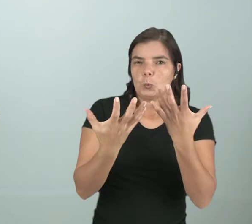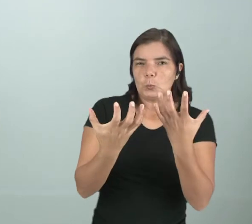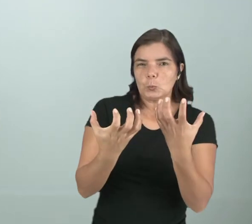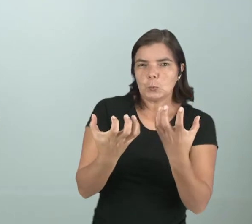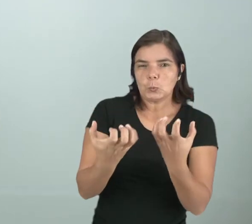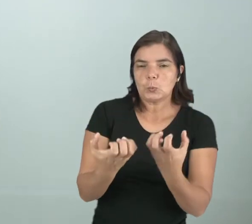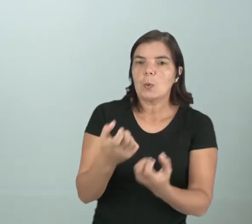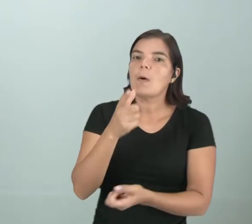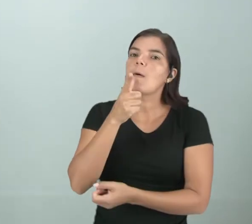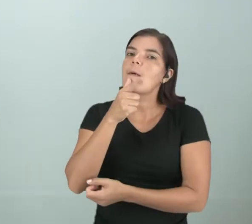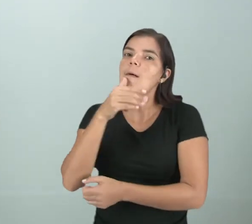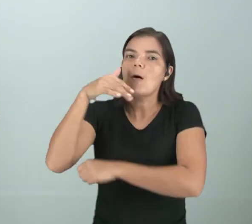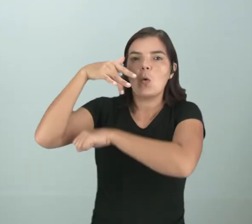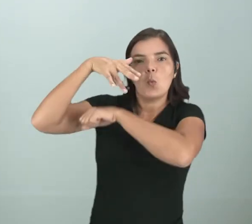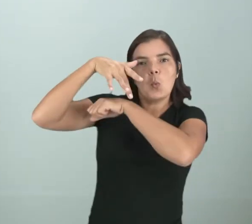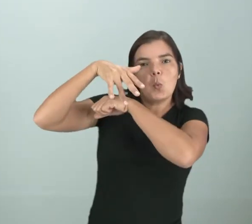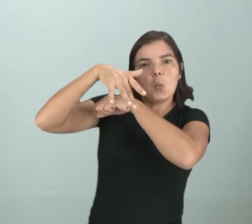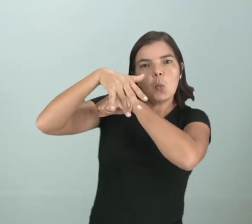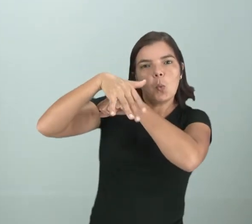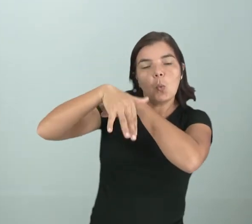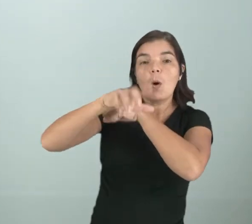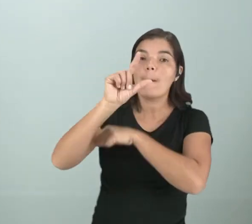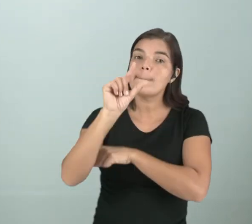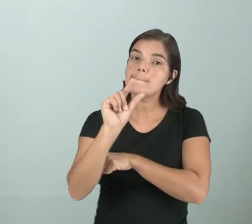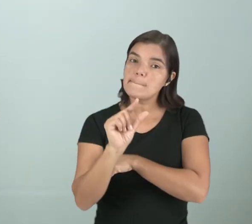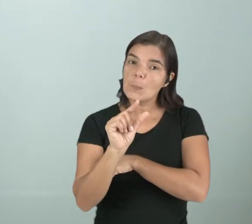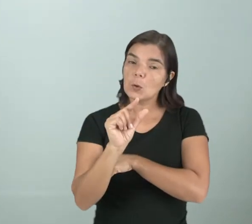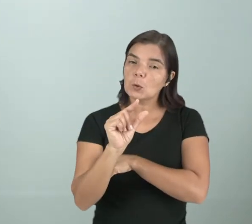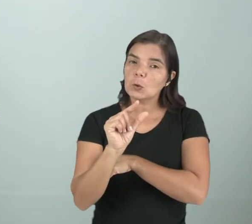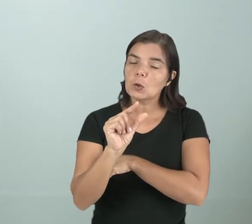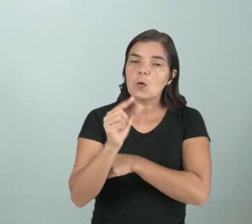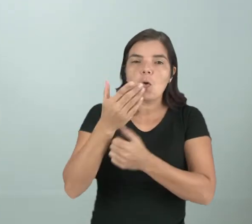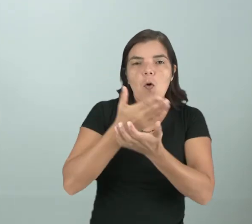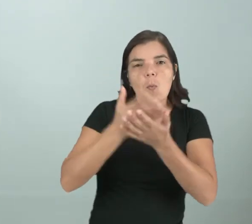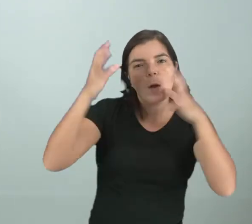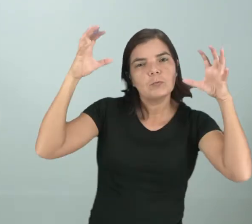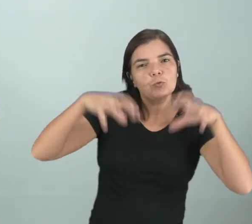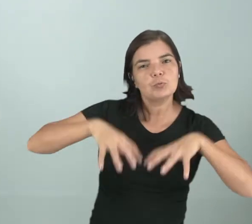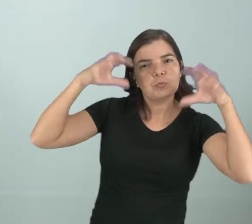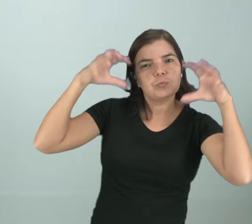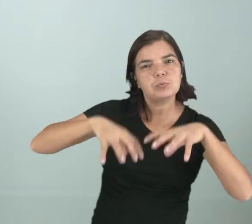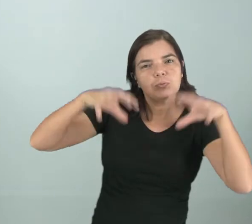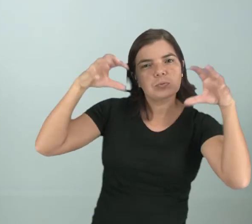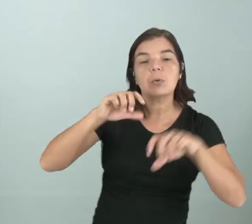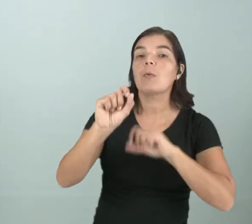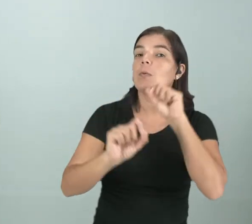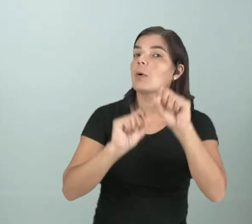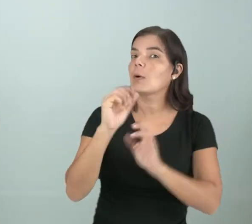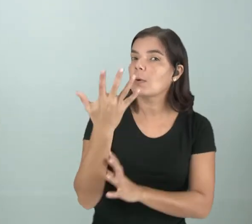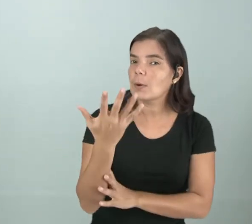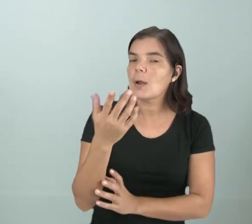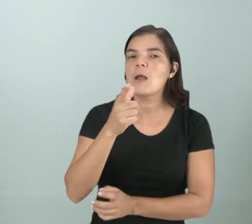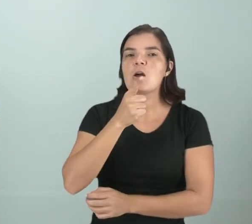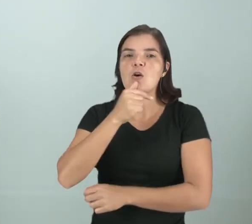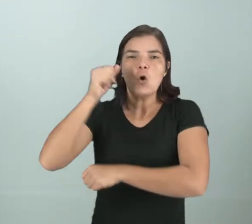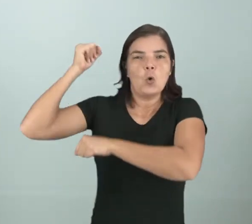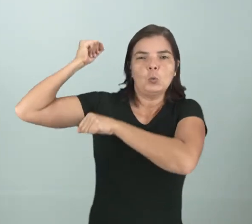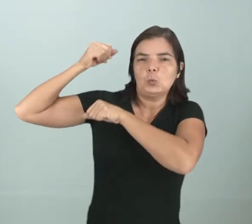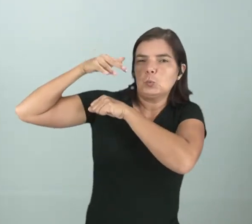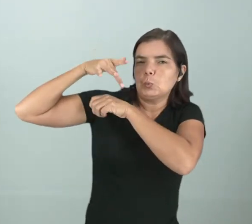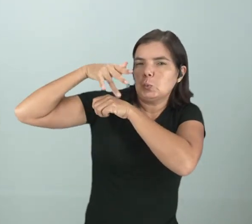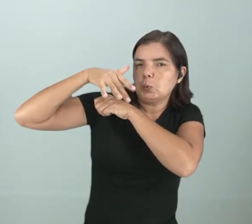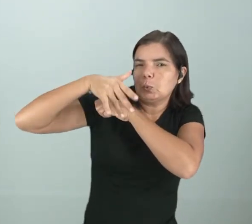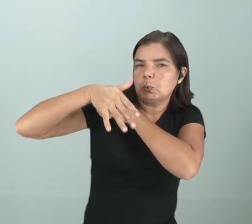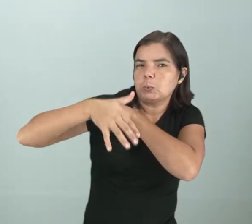a cachoeira, ela vai ficar com menos água. Quando começam as chuvas, o que acontece? A cachoeira vai começar a